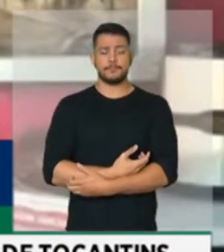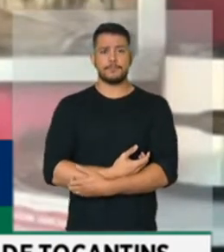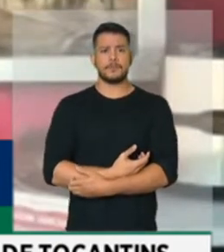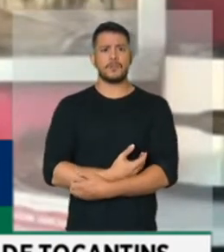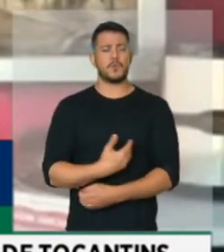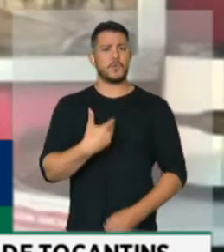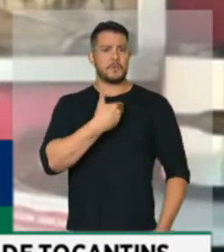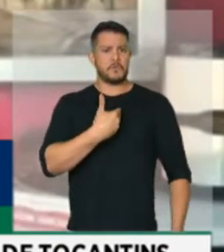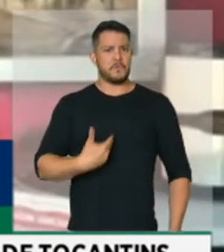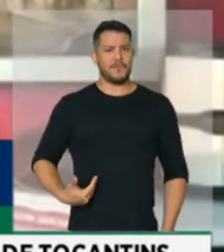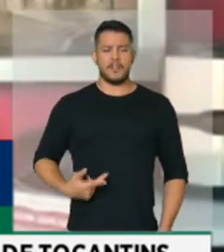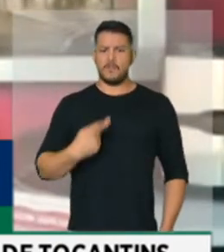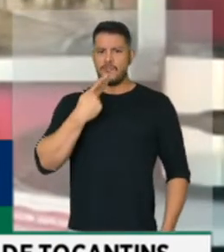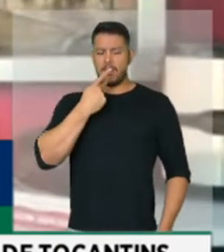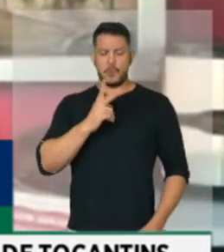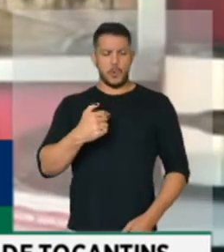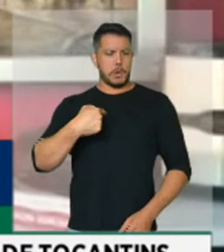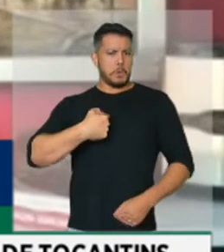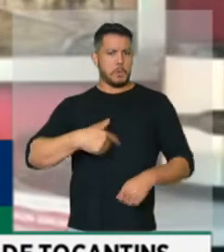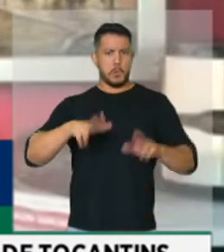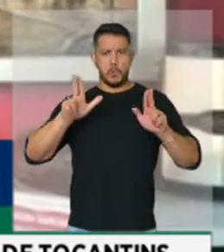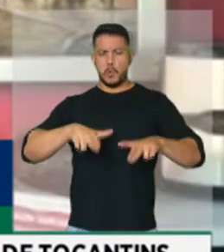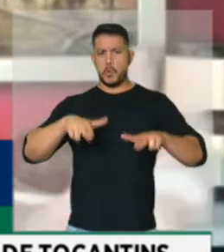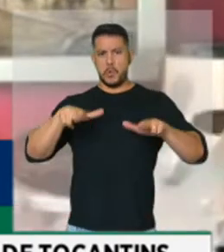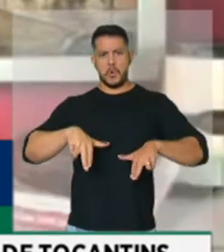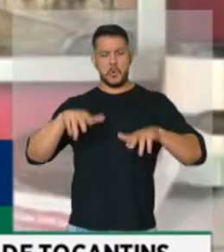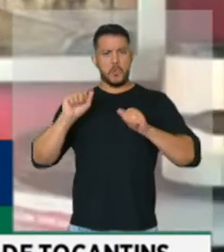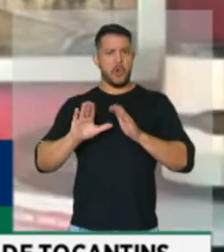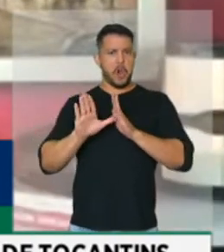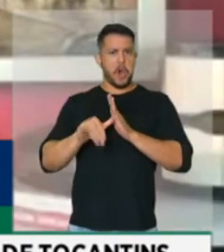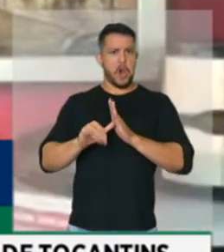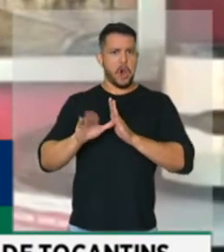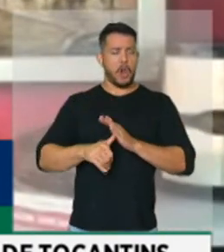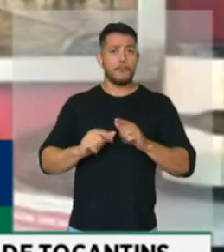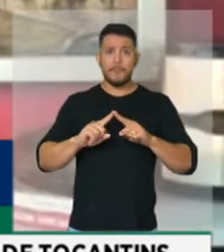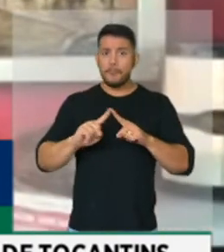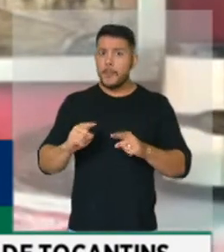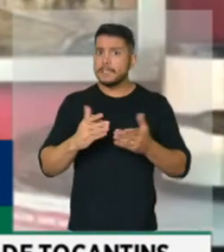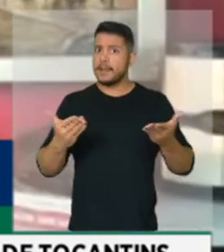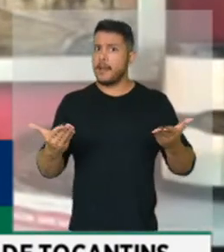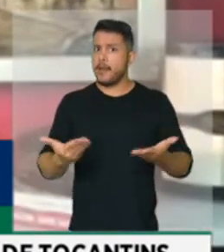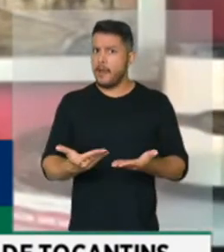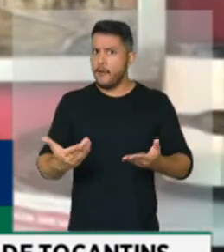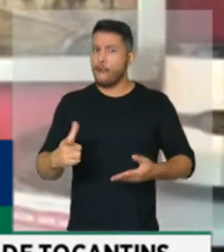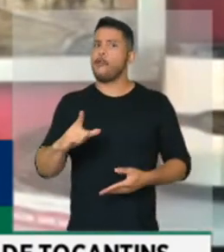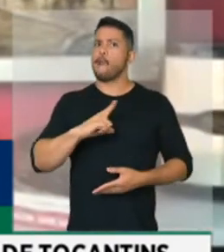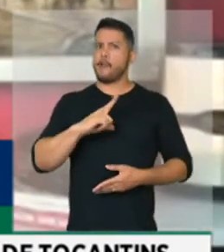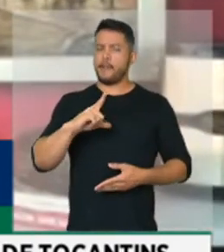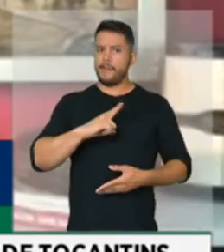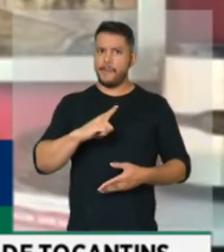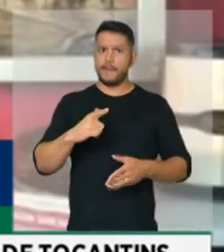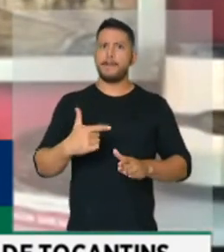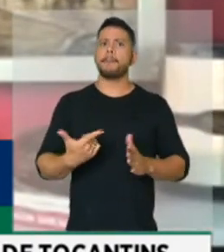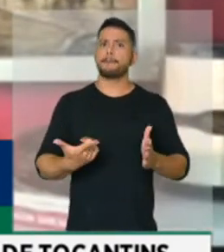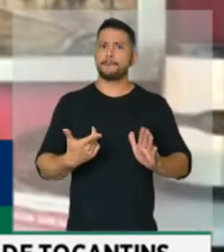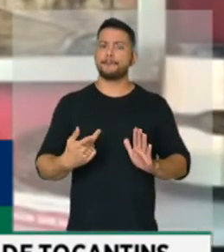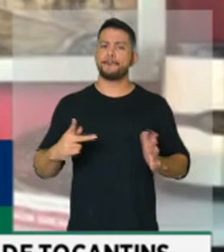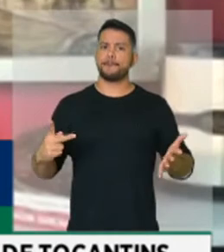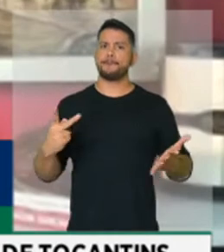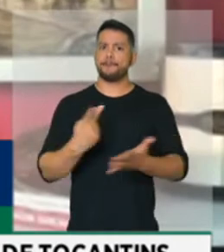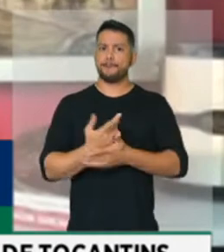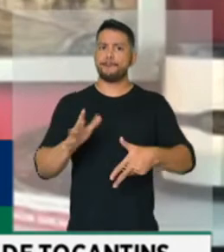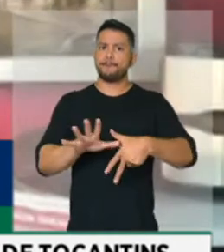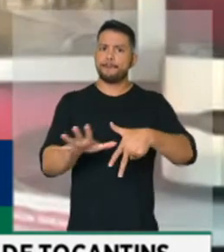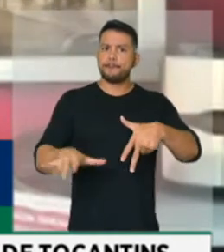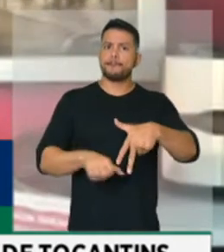roubava e não deixava roubar, está metido num grande escândalo de corrupção. Nós